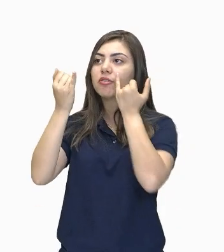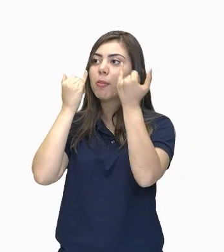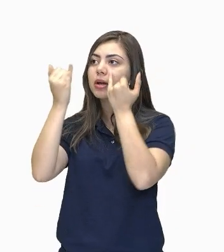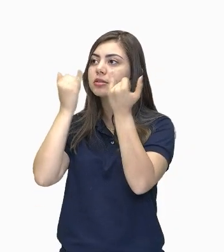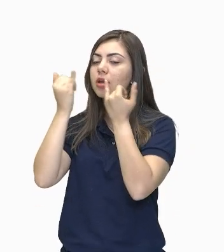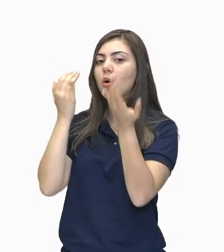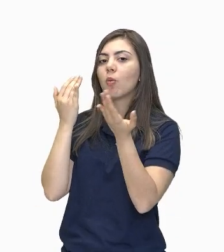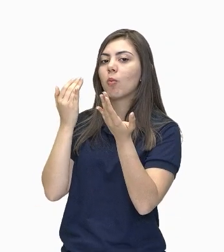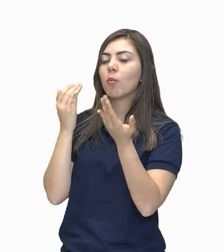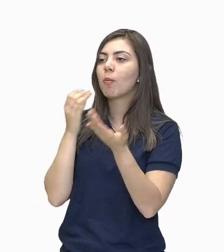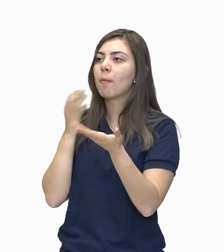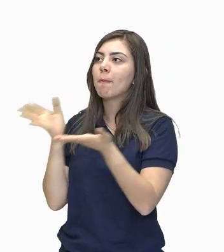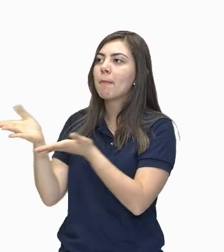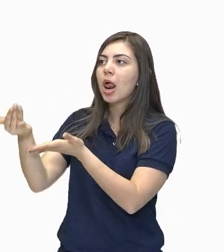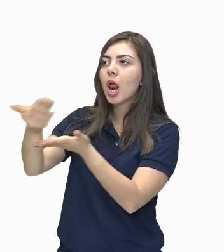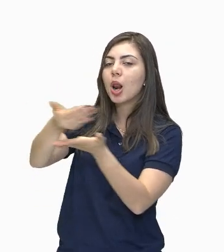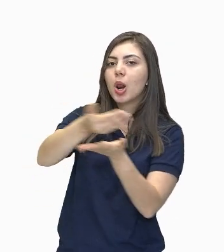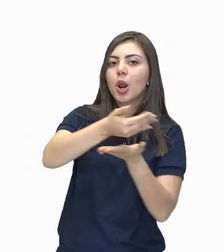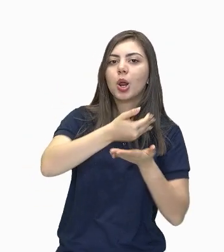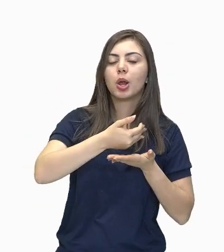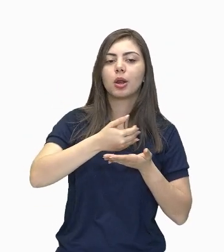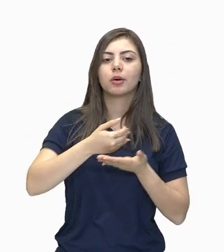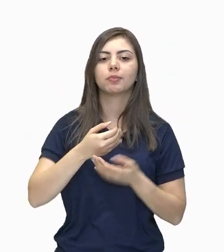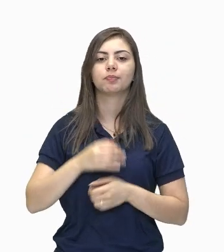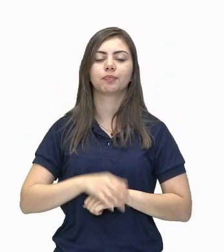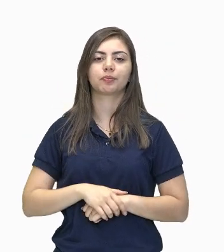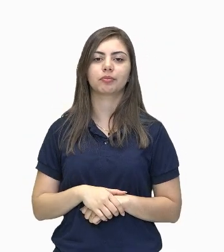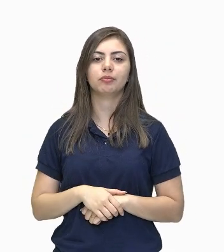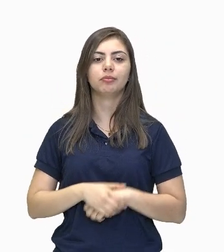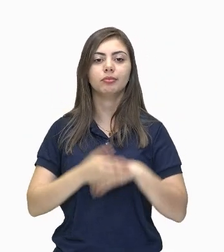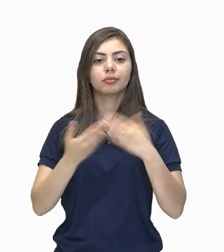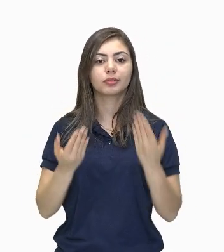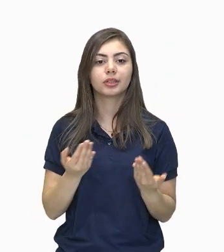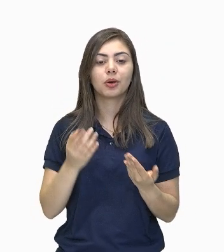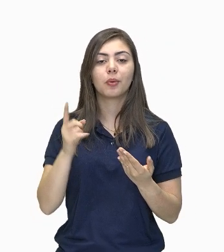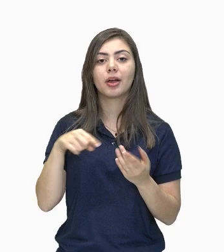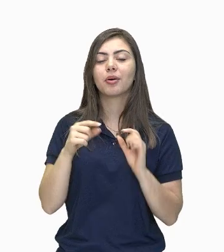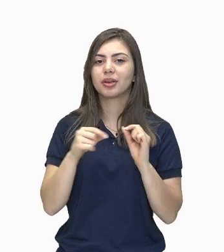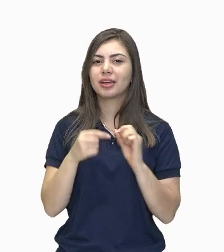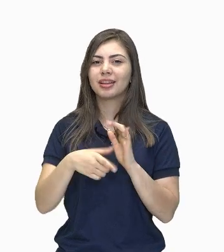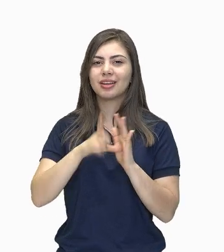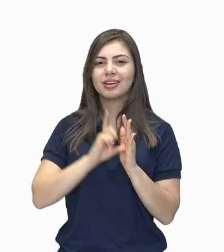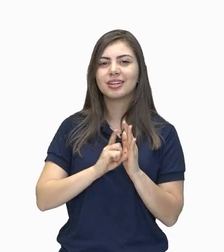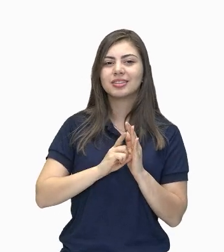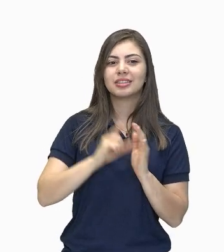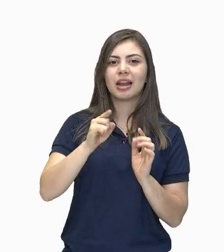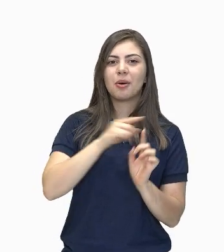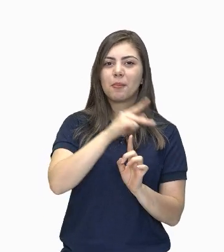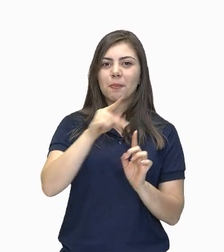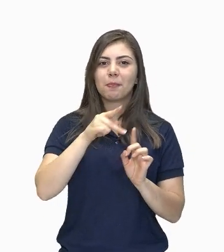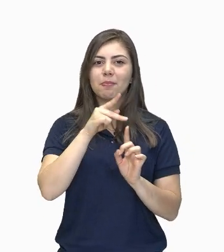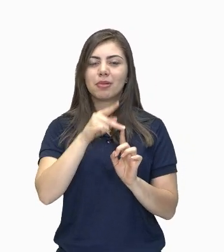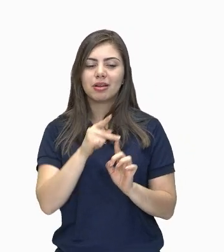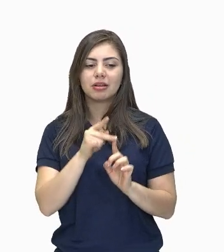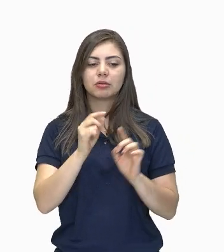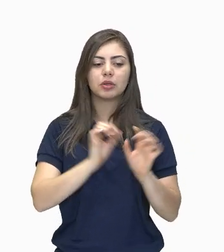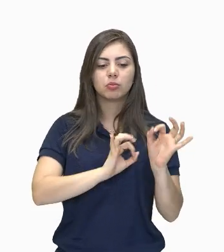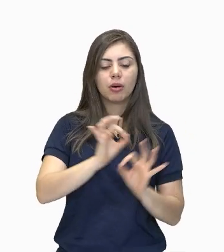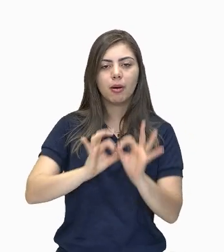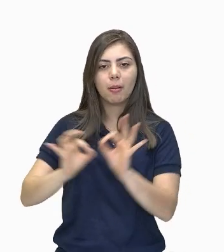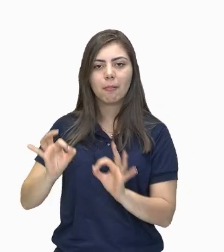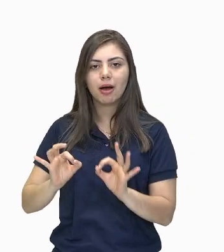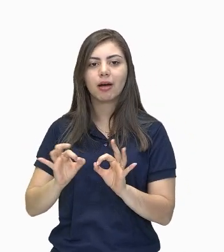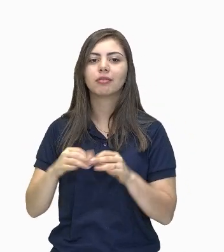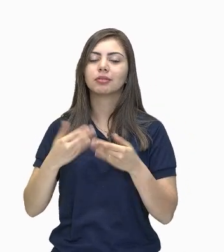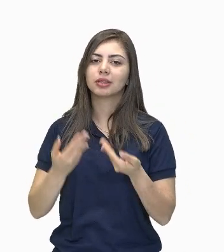A coleta de dados é o processo de reunir as informações com base no planejamento, que é justamente executar aquilo que foi planejado,